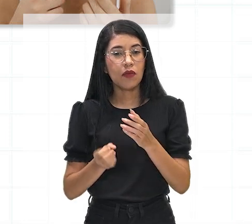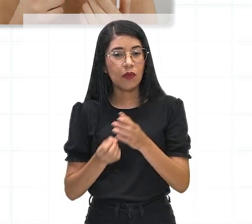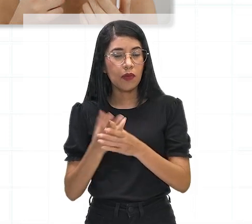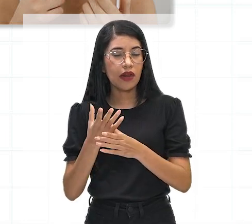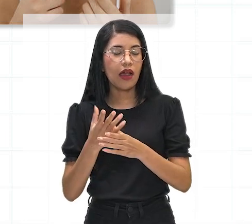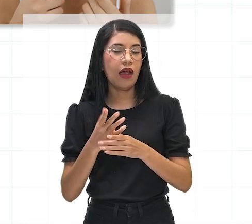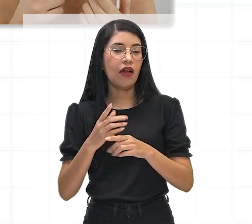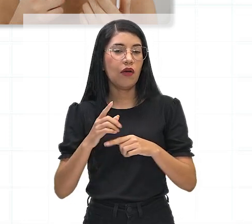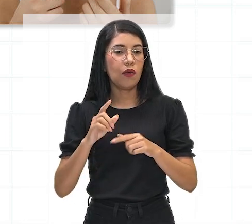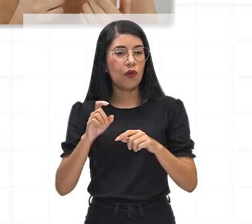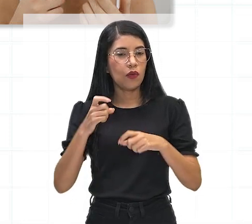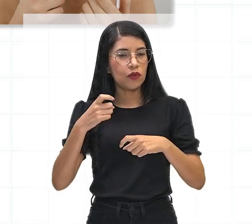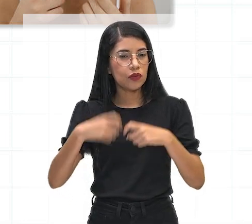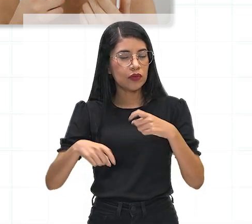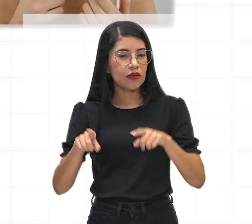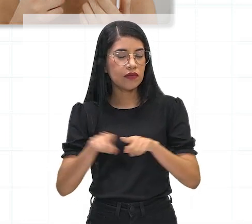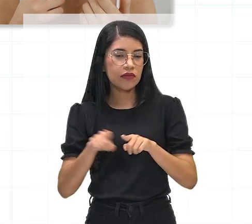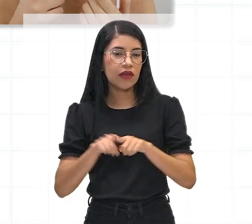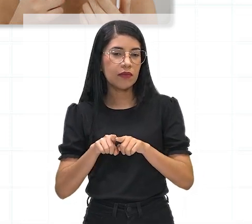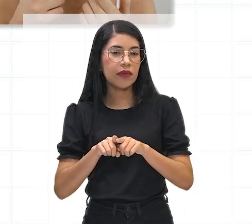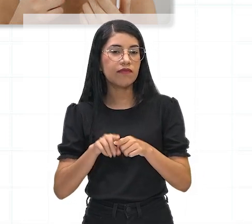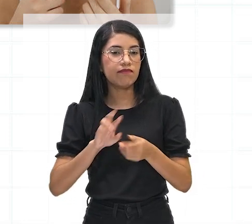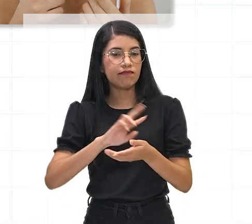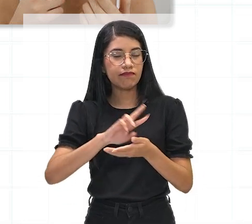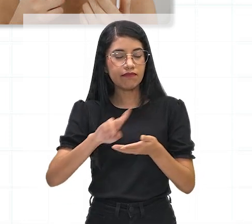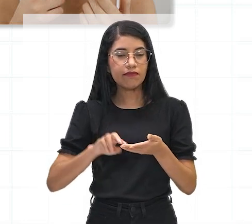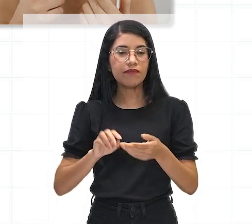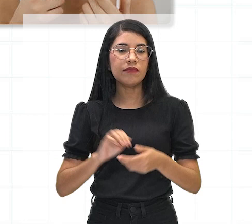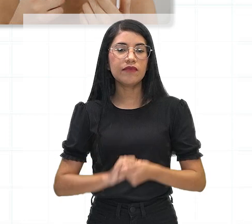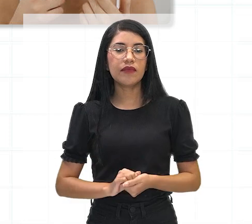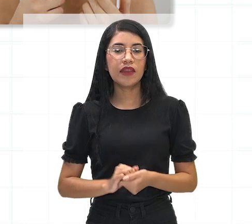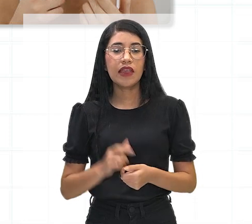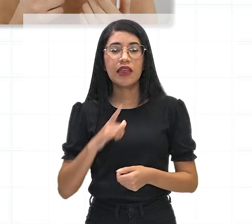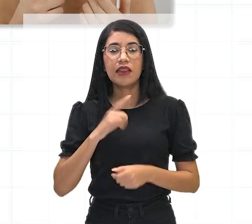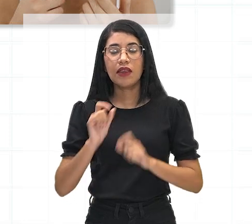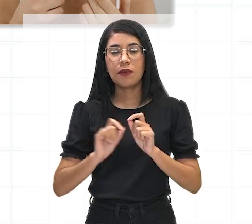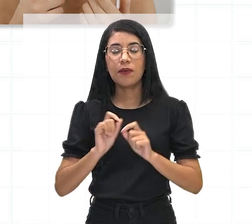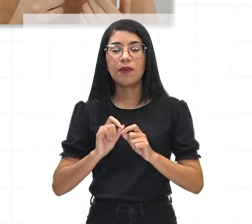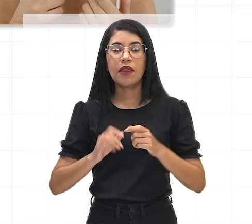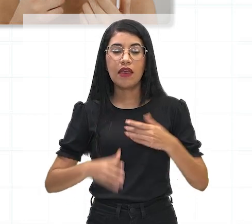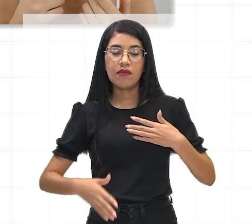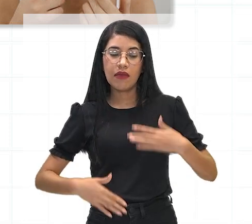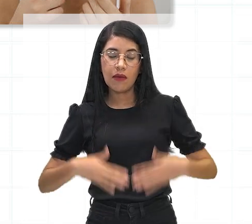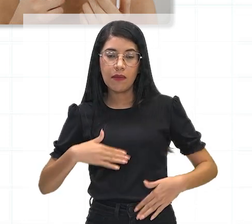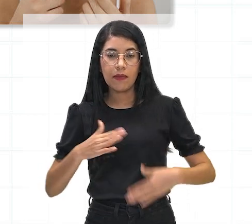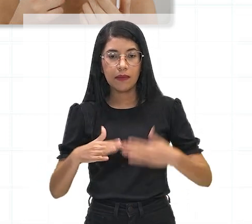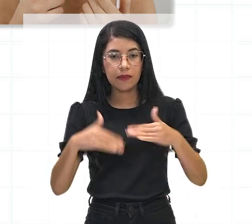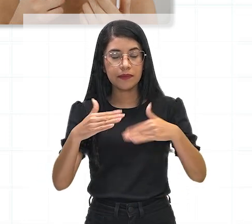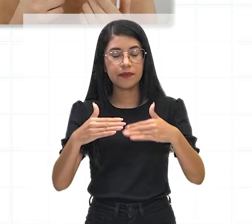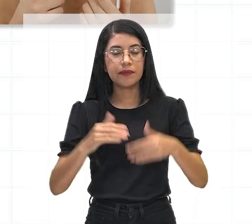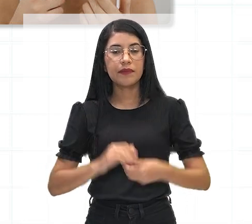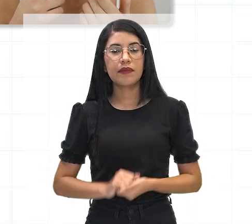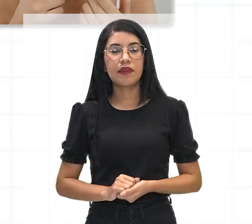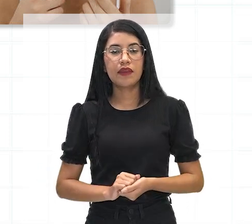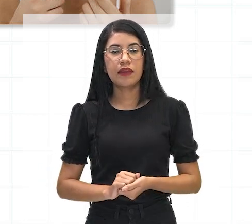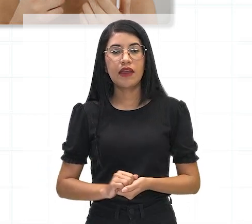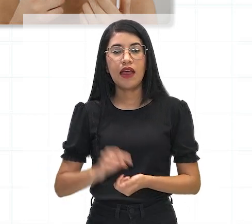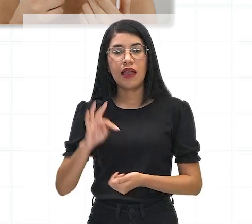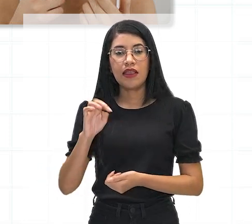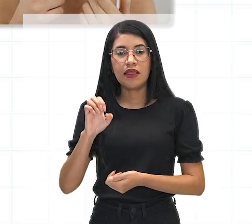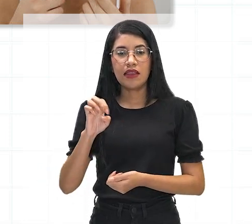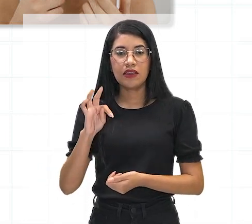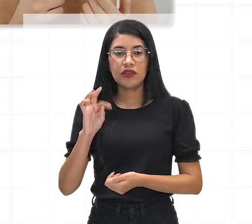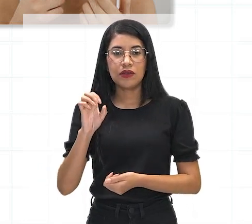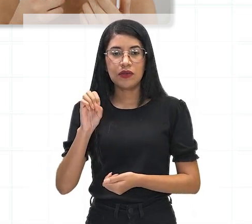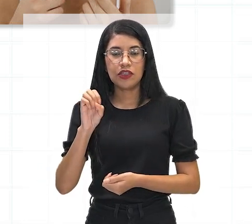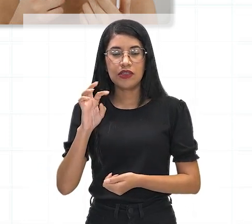hormônio sexual ou os hormônios sexuais envolvidos no processo da puberdade. A